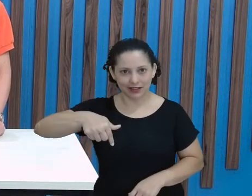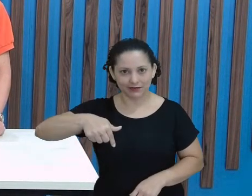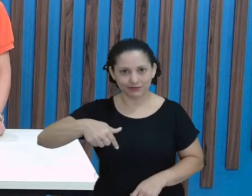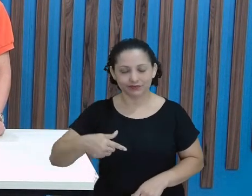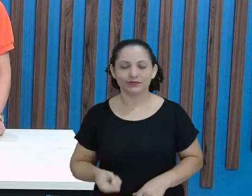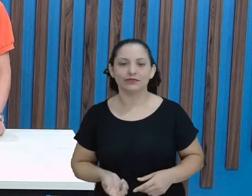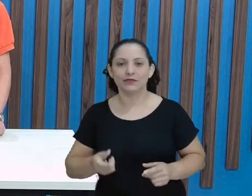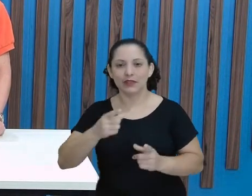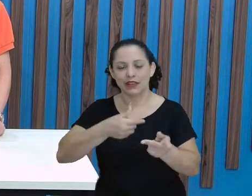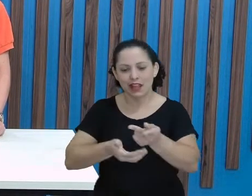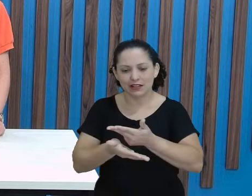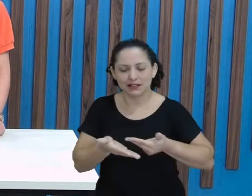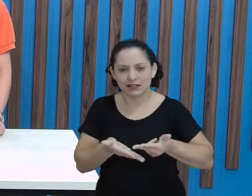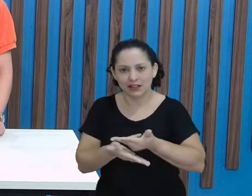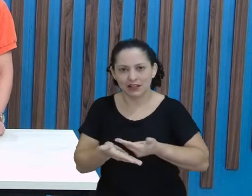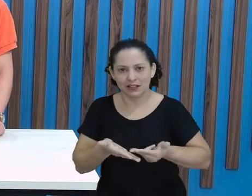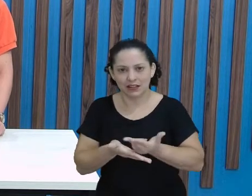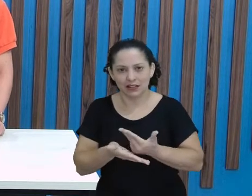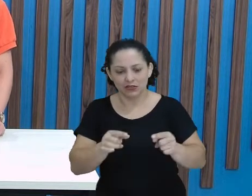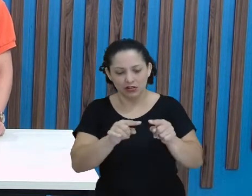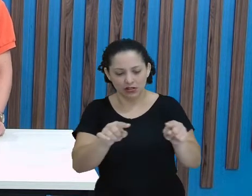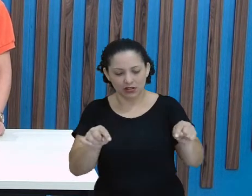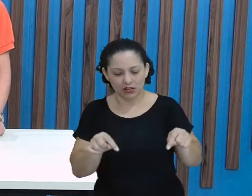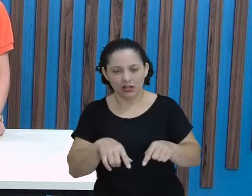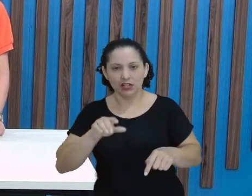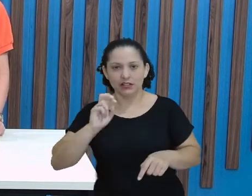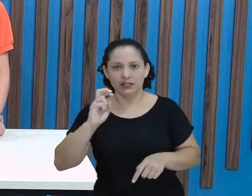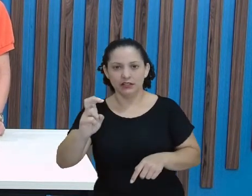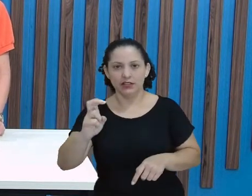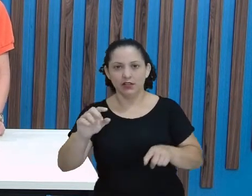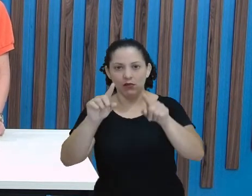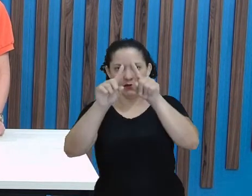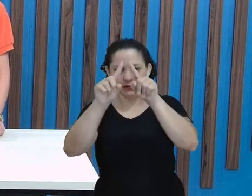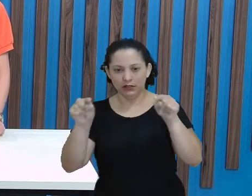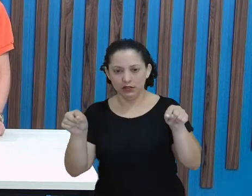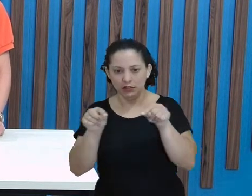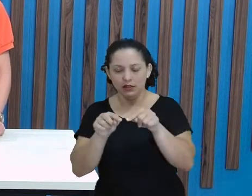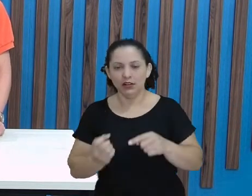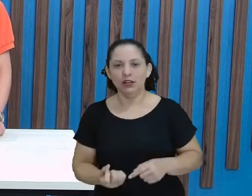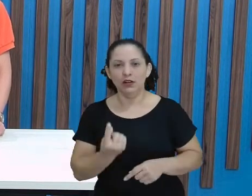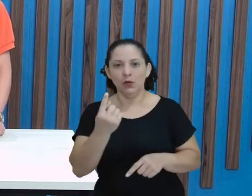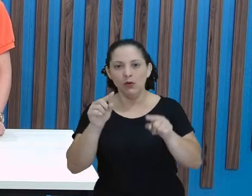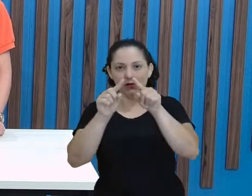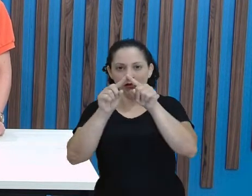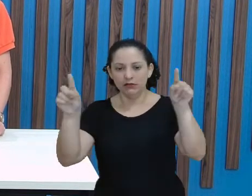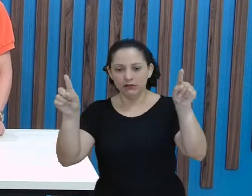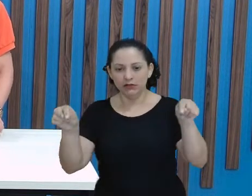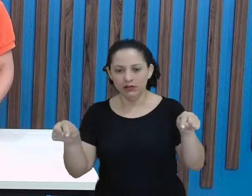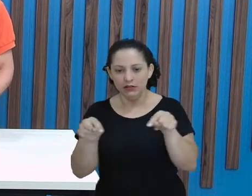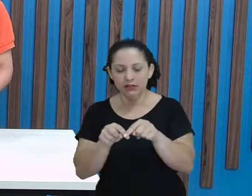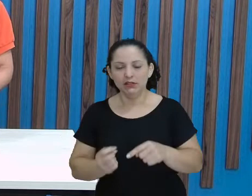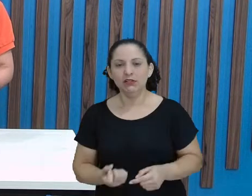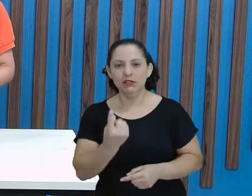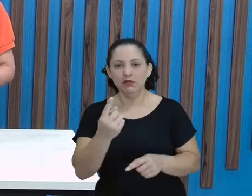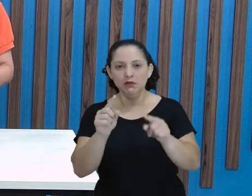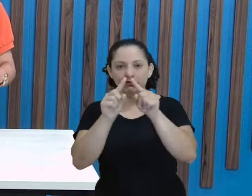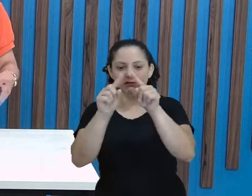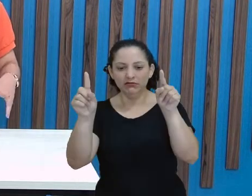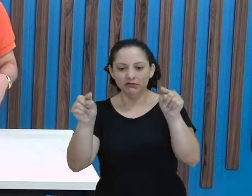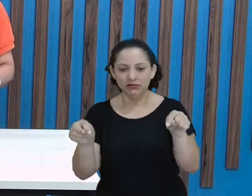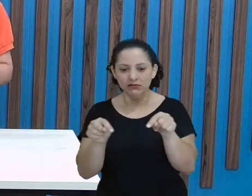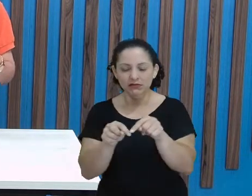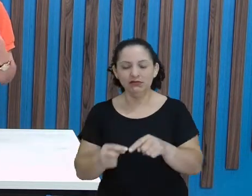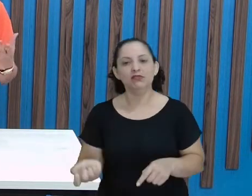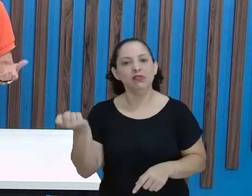figuras planas, 5 triângulos, um paralelogramo e um quadrado. E a gente consegue